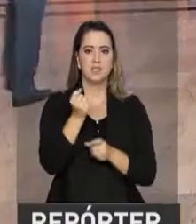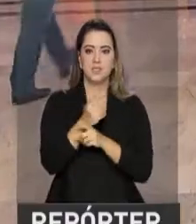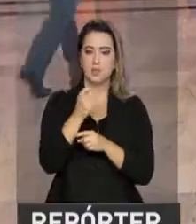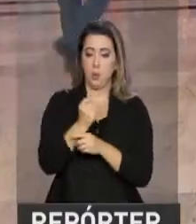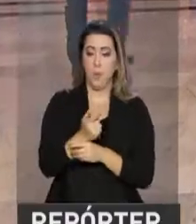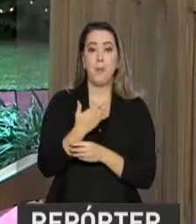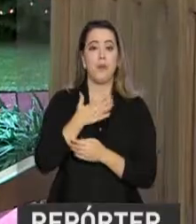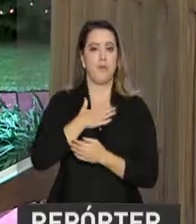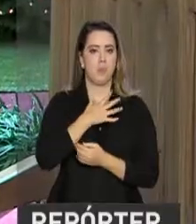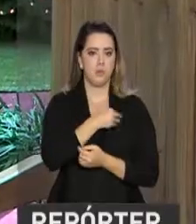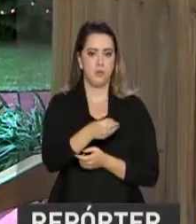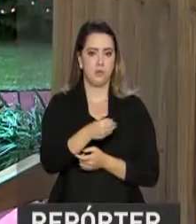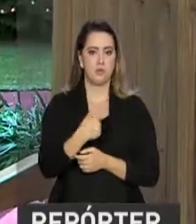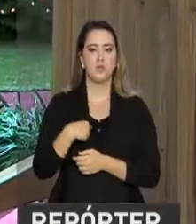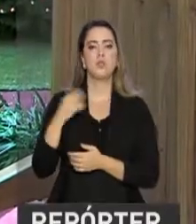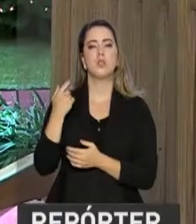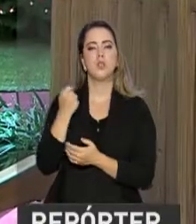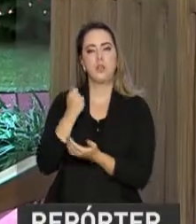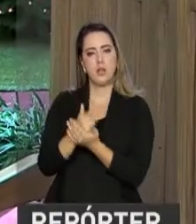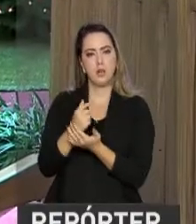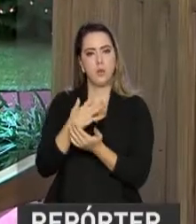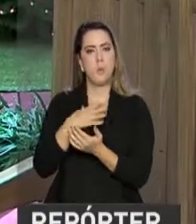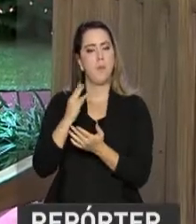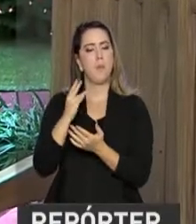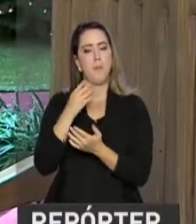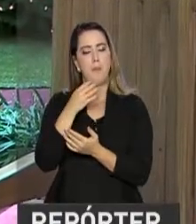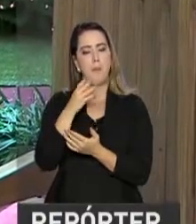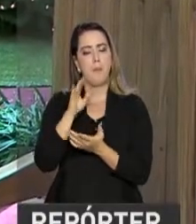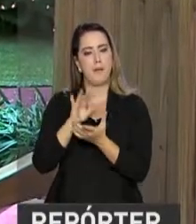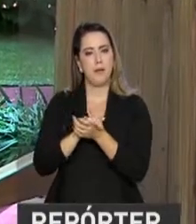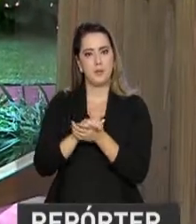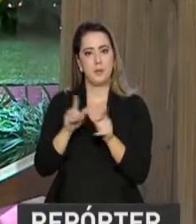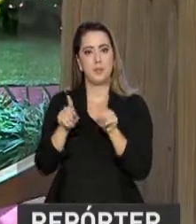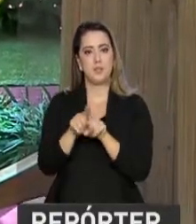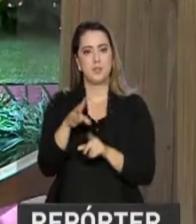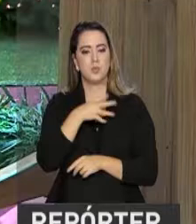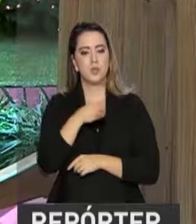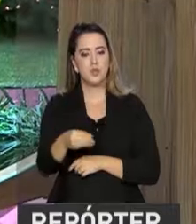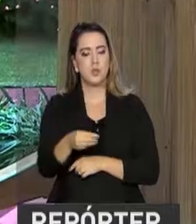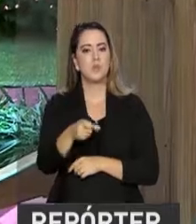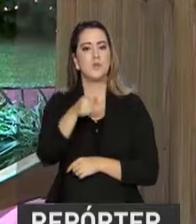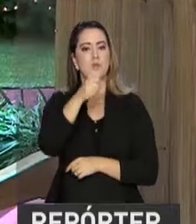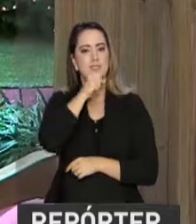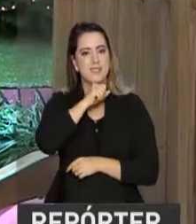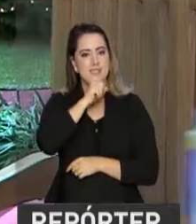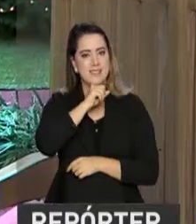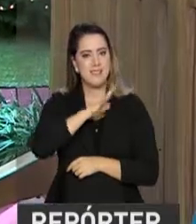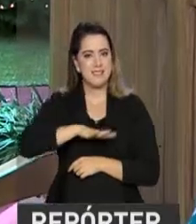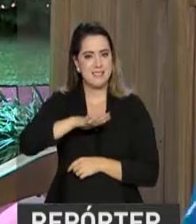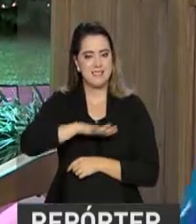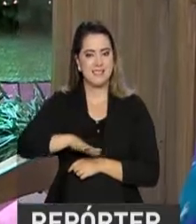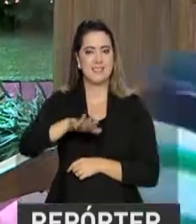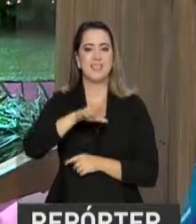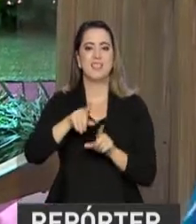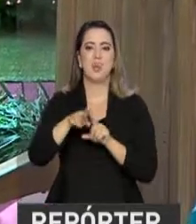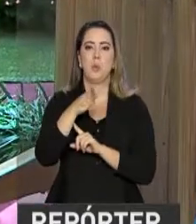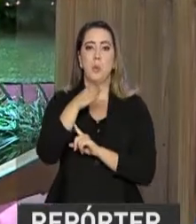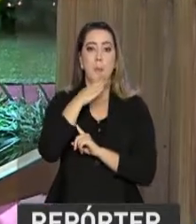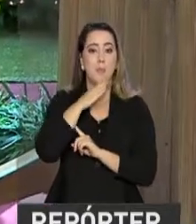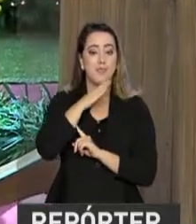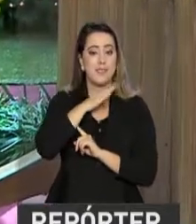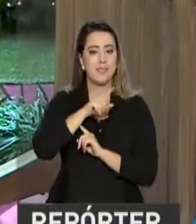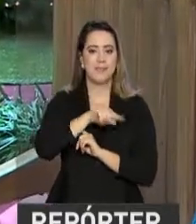com meus filhos meu marido meus filhos meus netos meus bisnetos vai ser muita gente